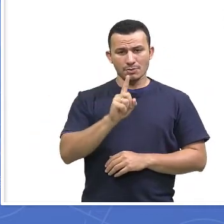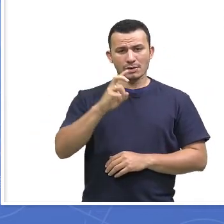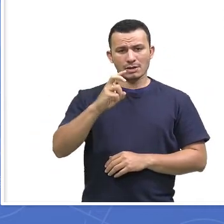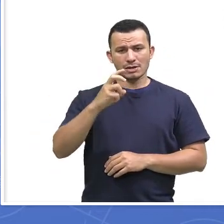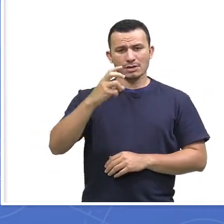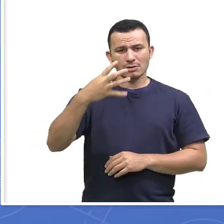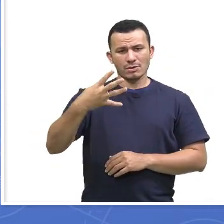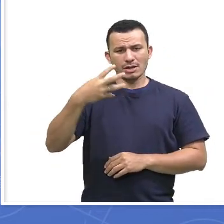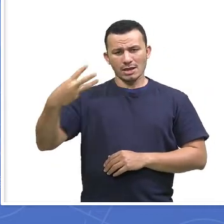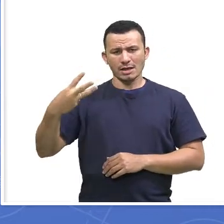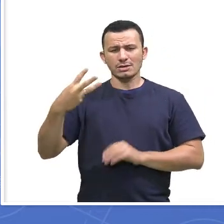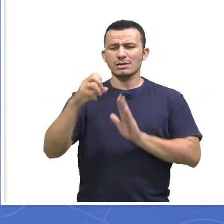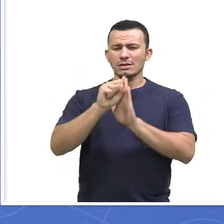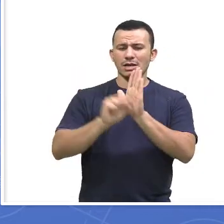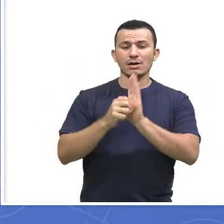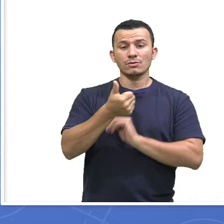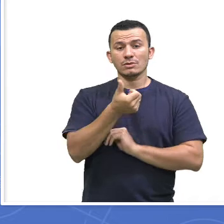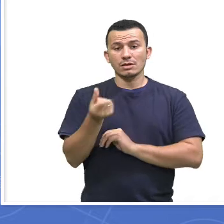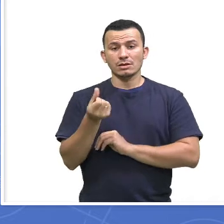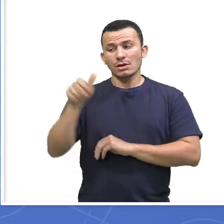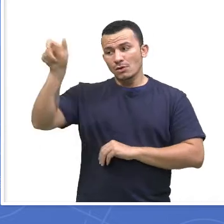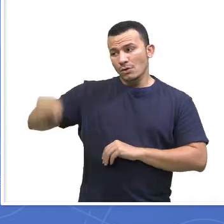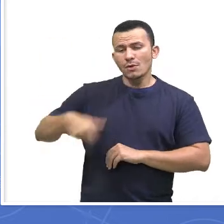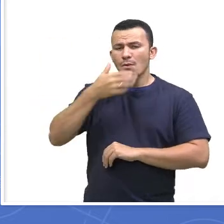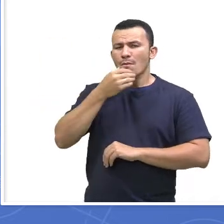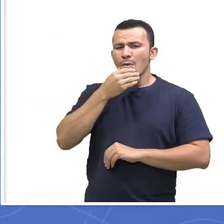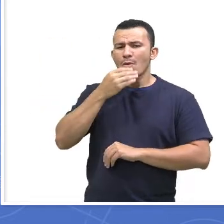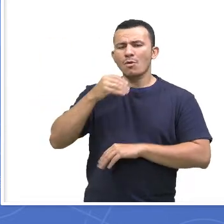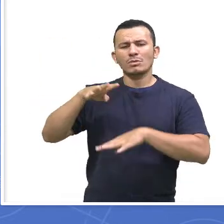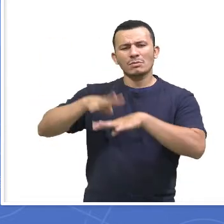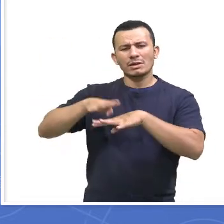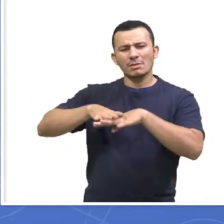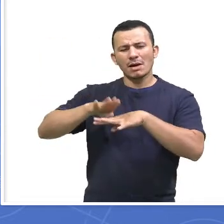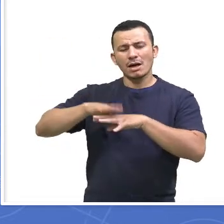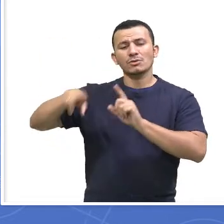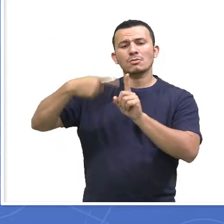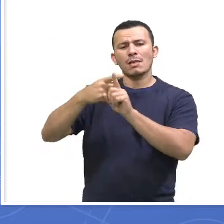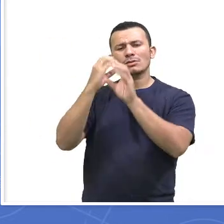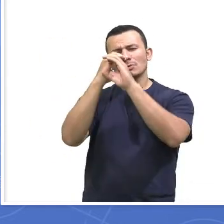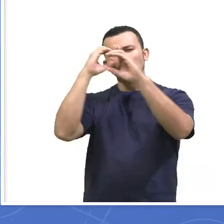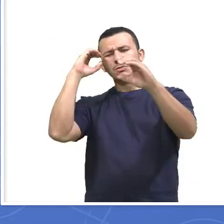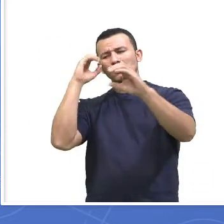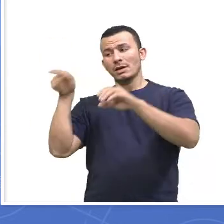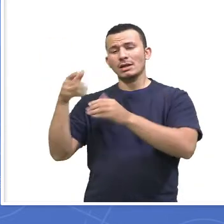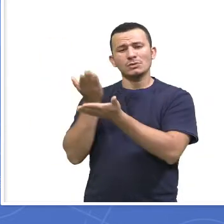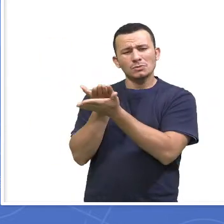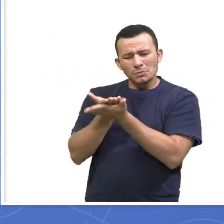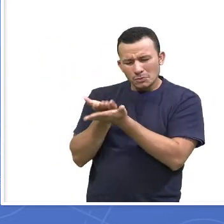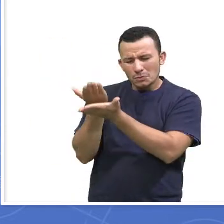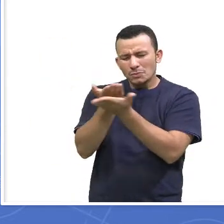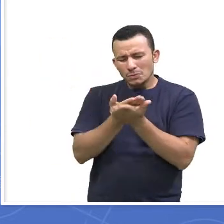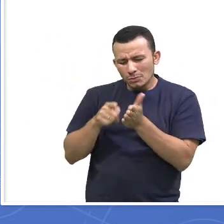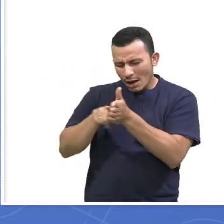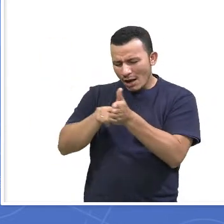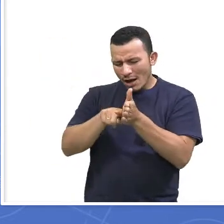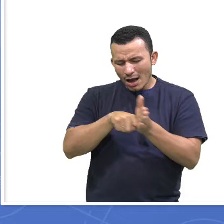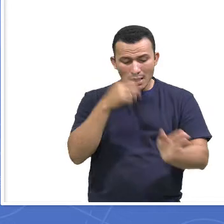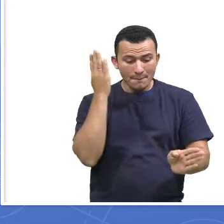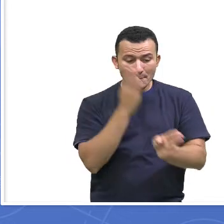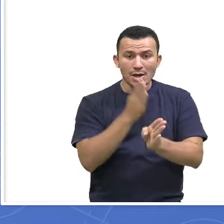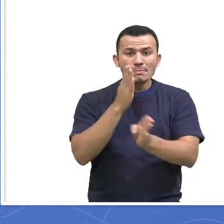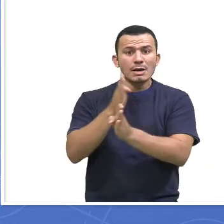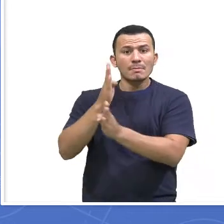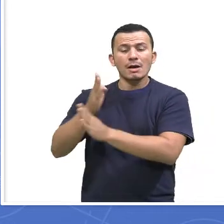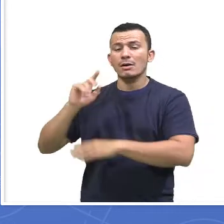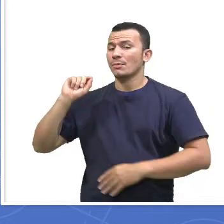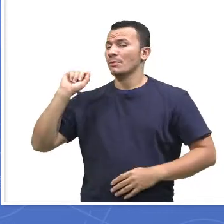né? O matemático e astrônomo Nicolau Copérnico descobriu